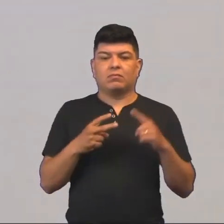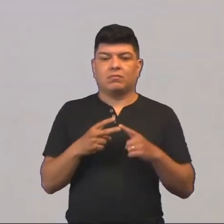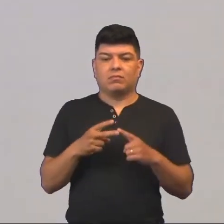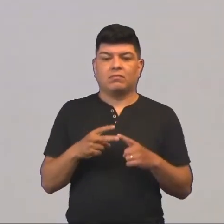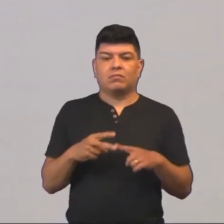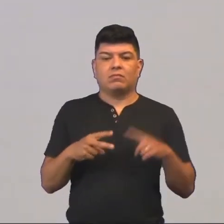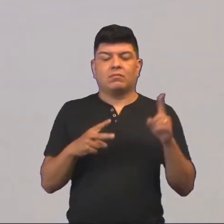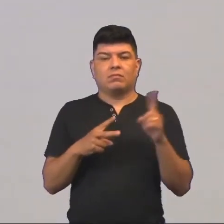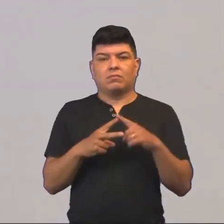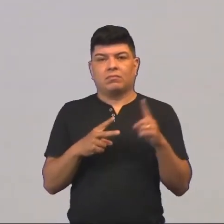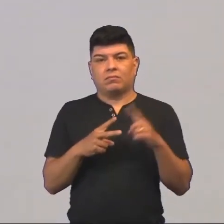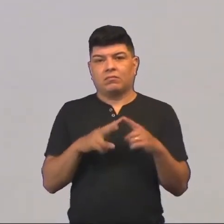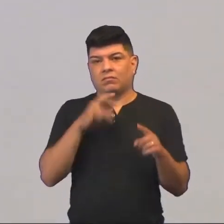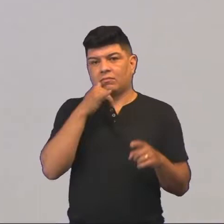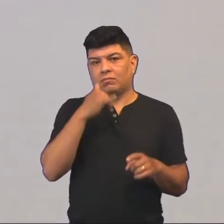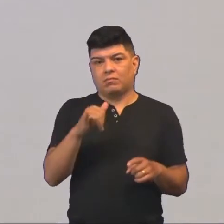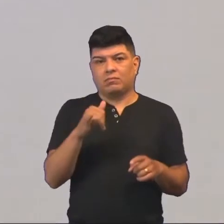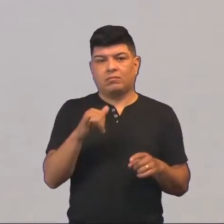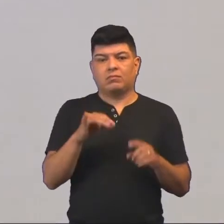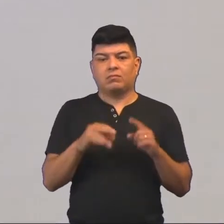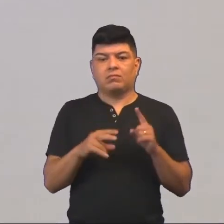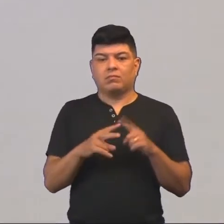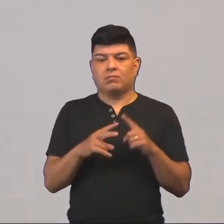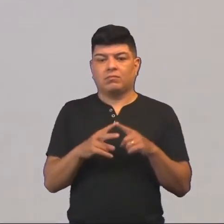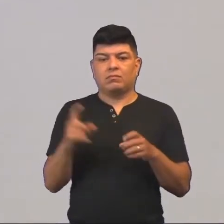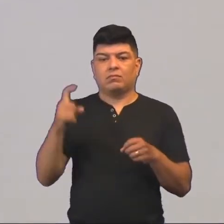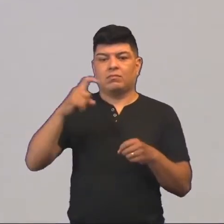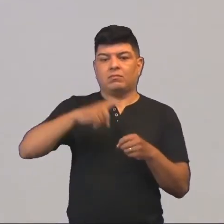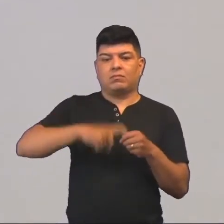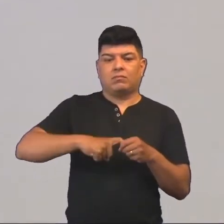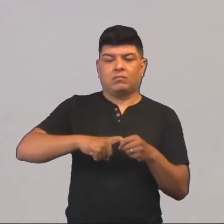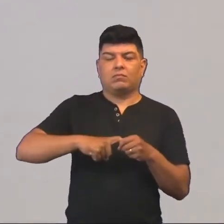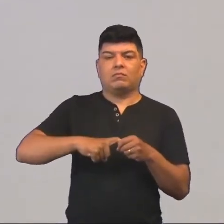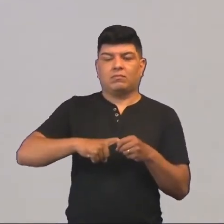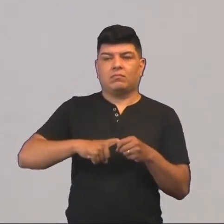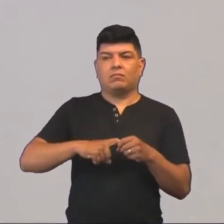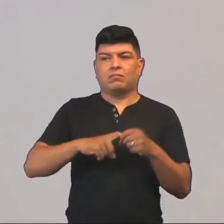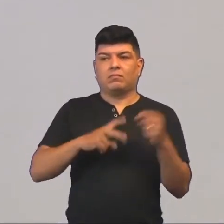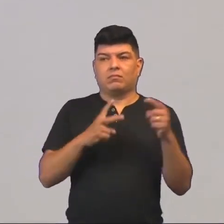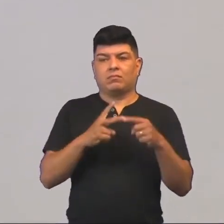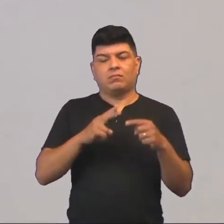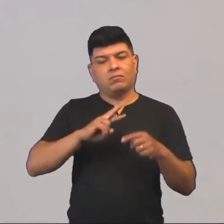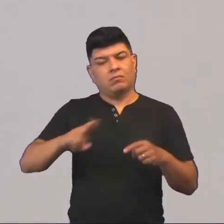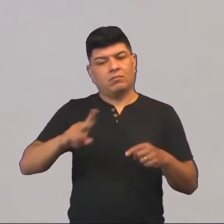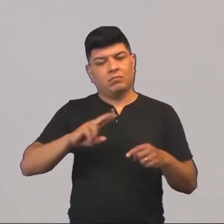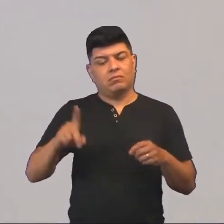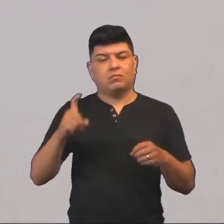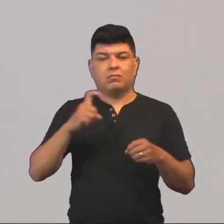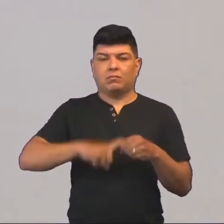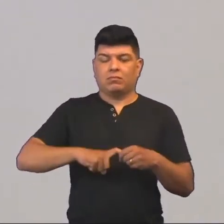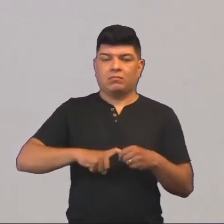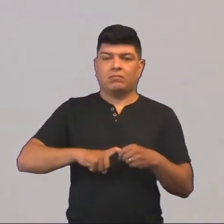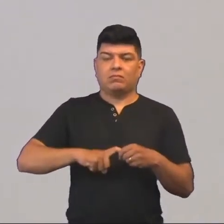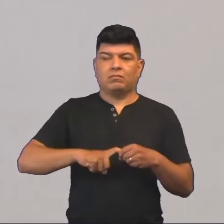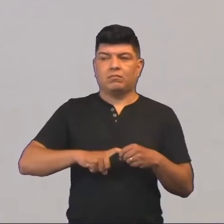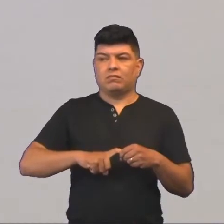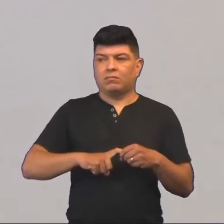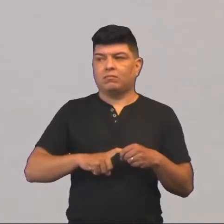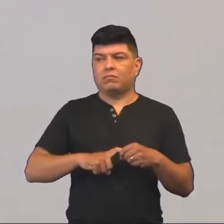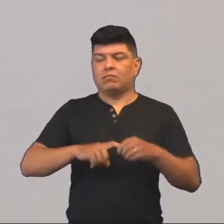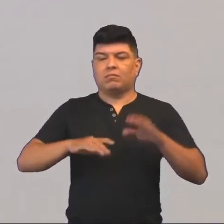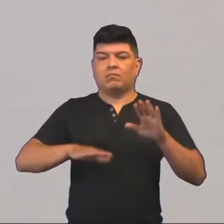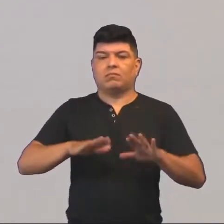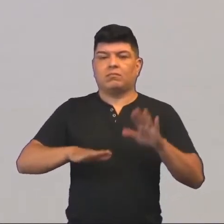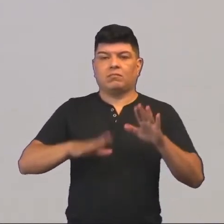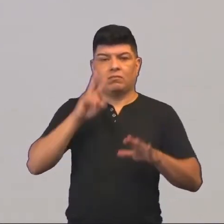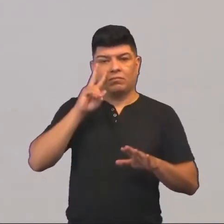tipos. Nós temos a energia de fonte de energia renováveis e nós temos aquelas não renováveis. Talvez